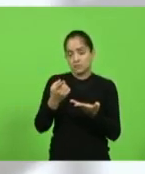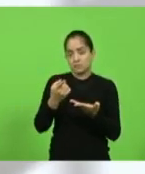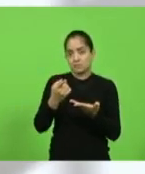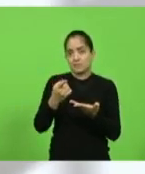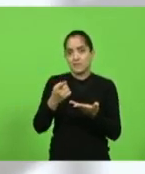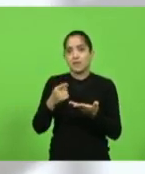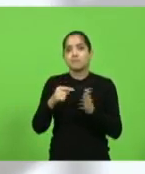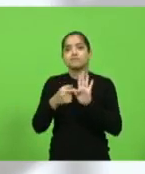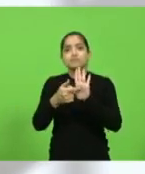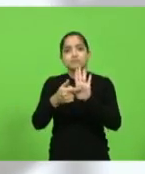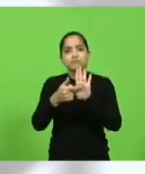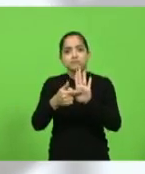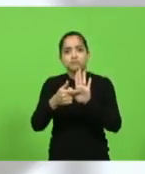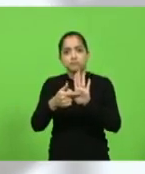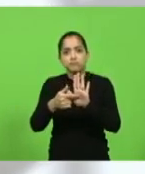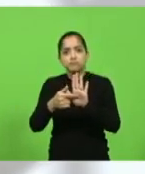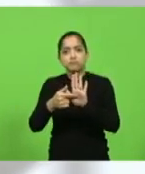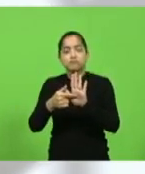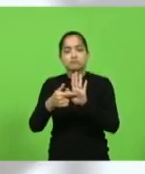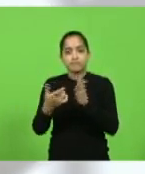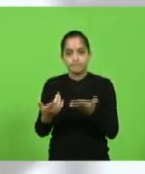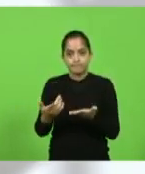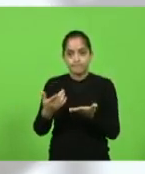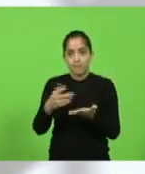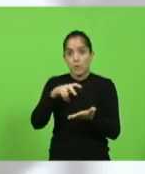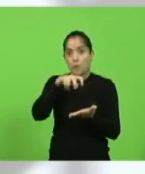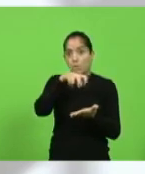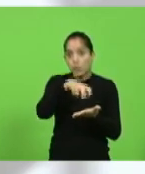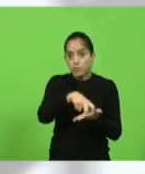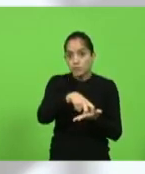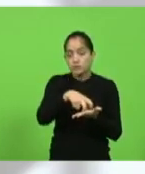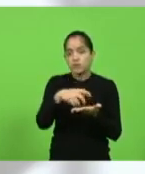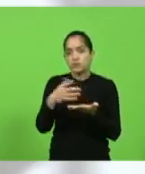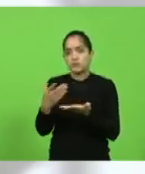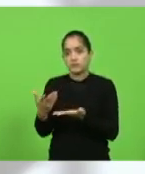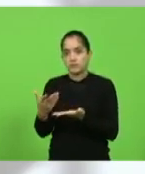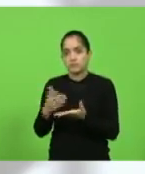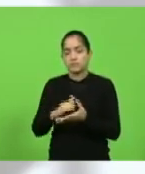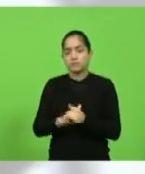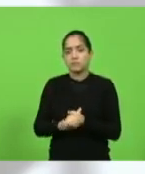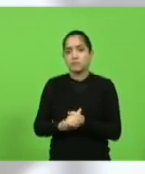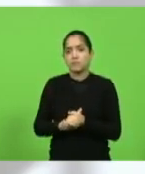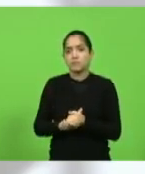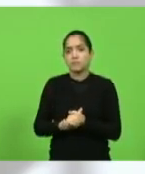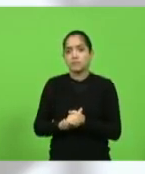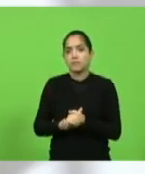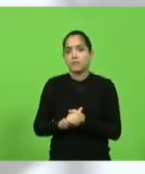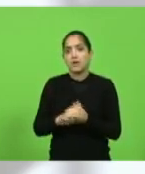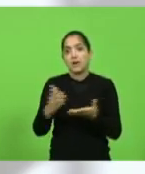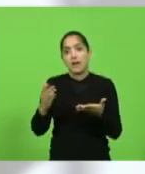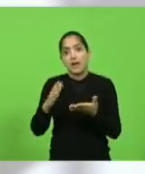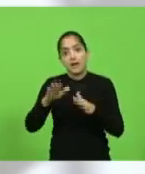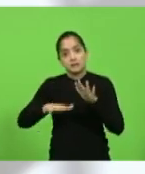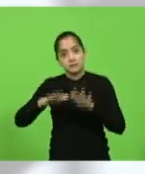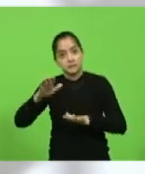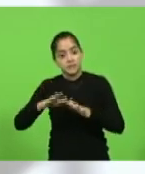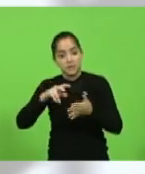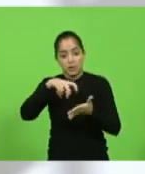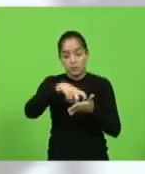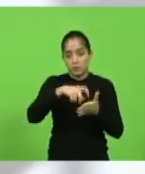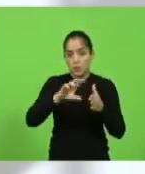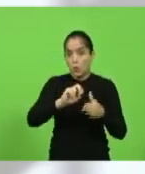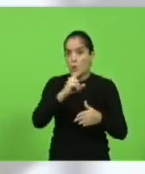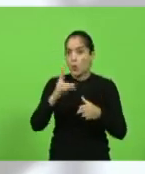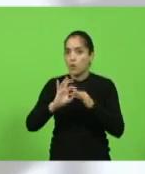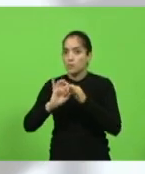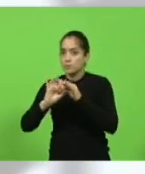da prescrição da pretensão punitiva do Estado. Ou seja, nem sempre a condenação ou absolvição em uma